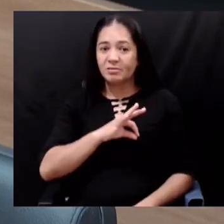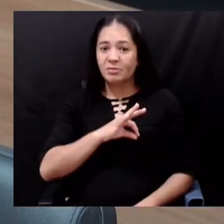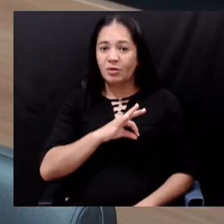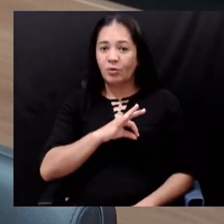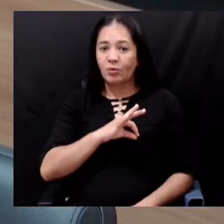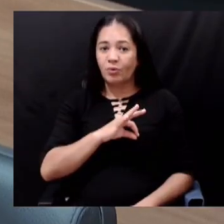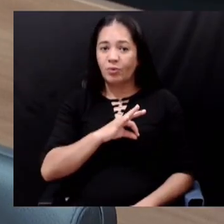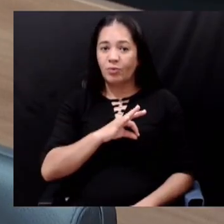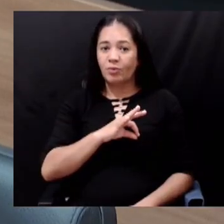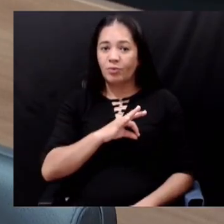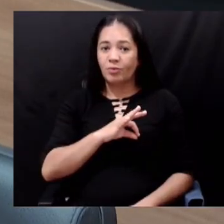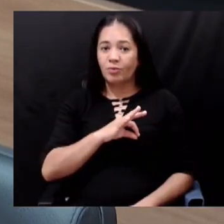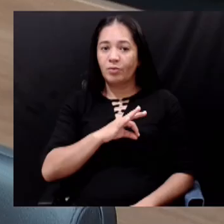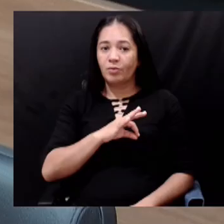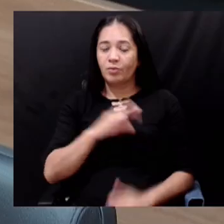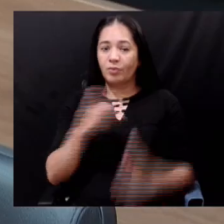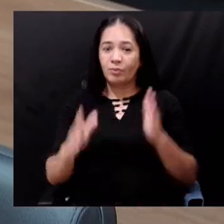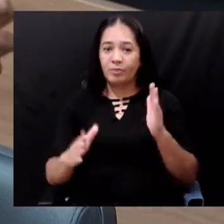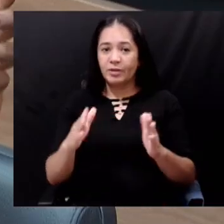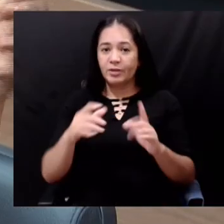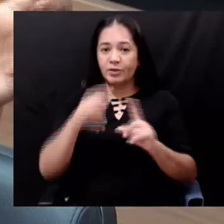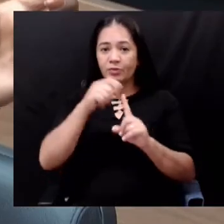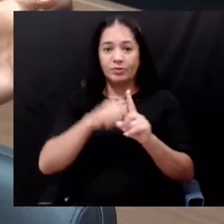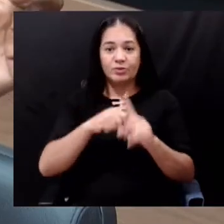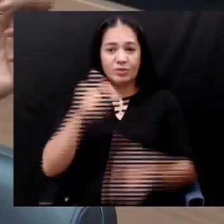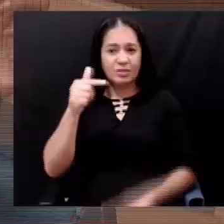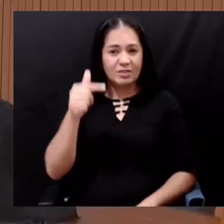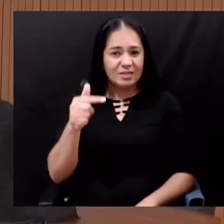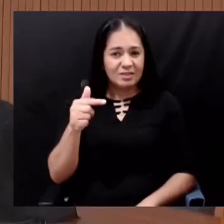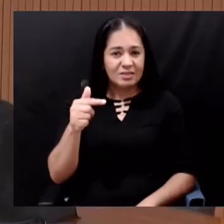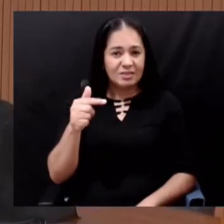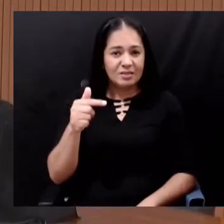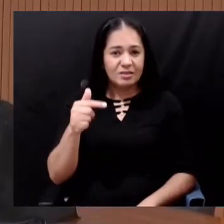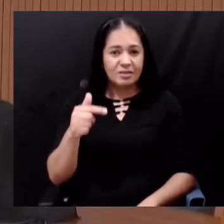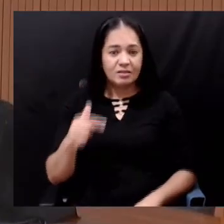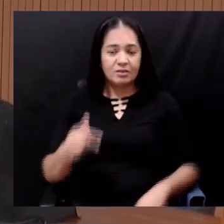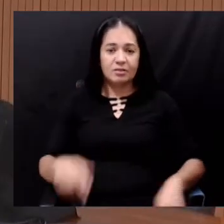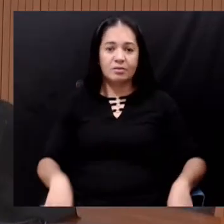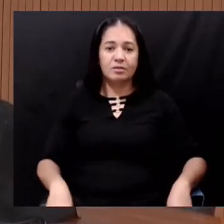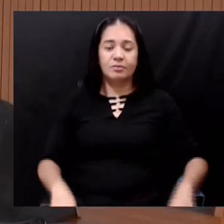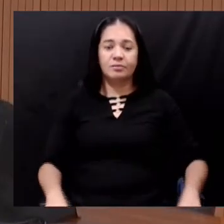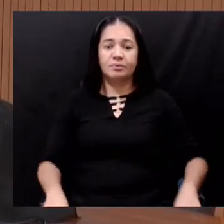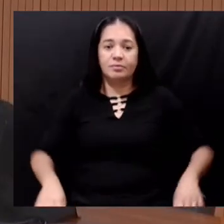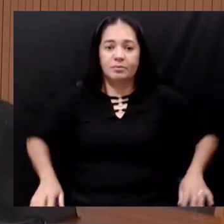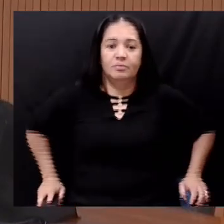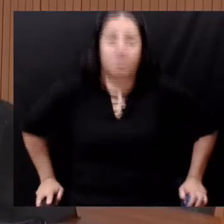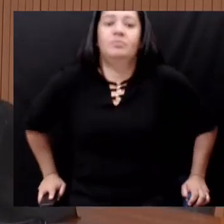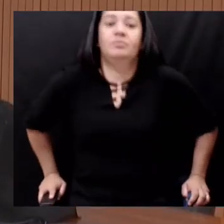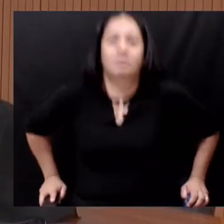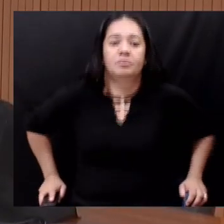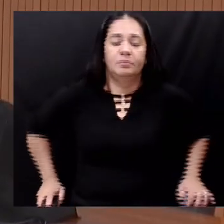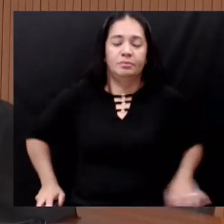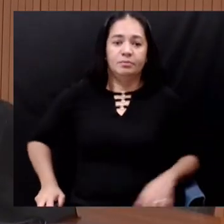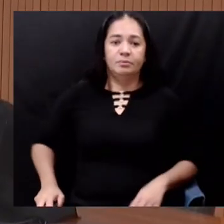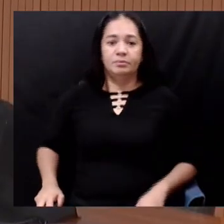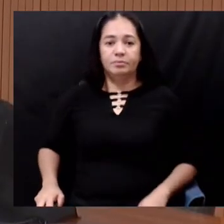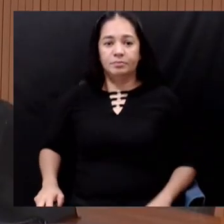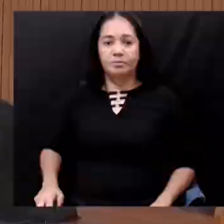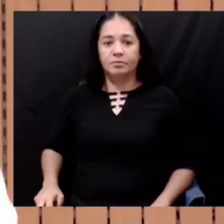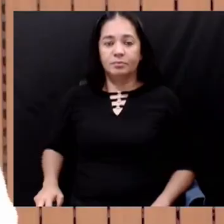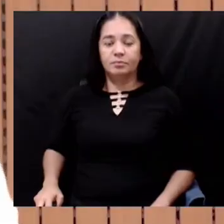Isso. É isso? É isso. Tá. Vamos lá. Essa parte do teto, do